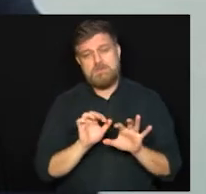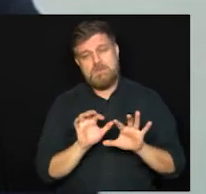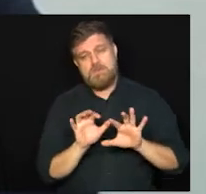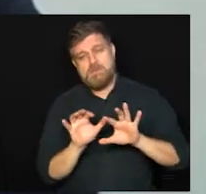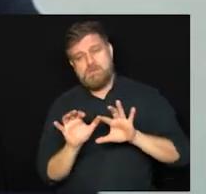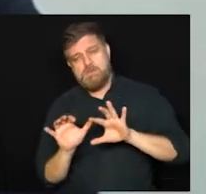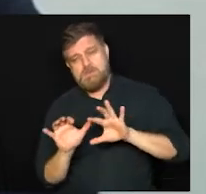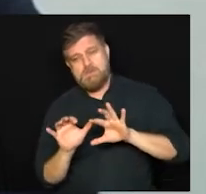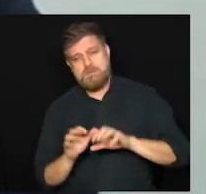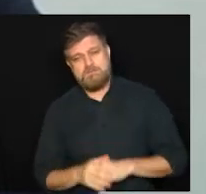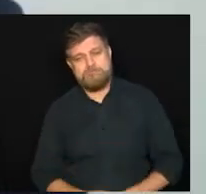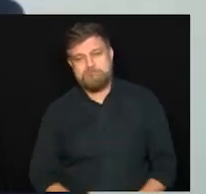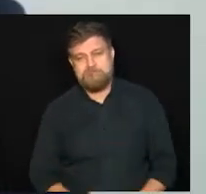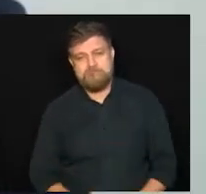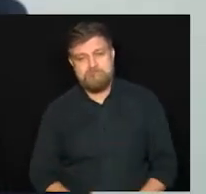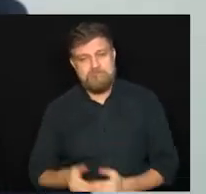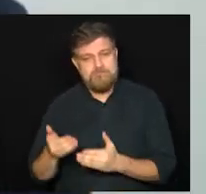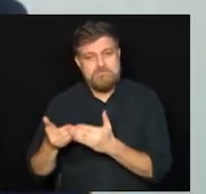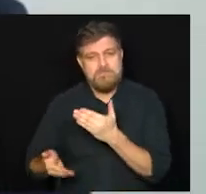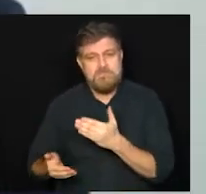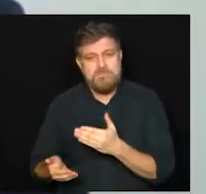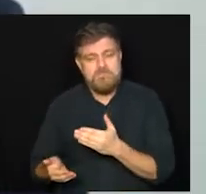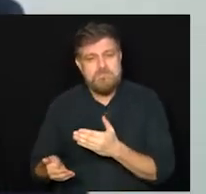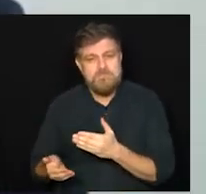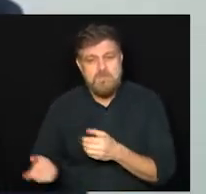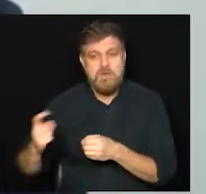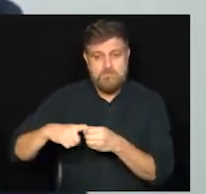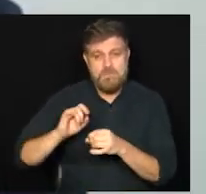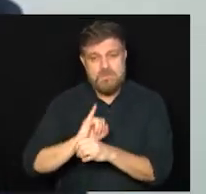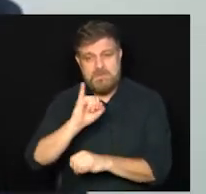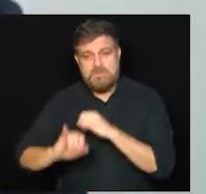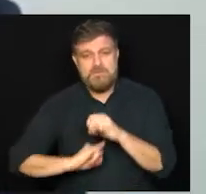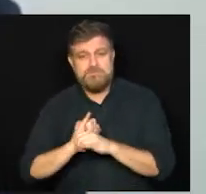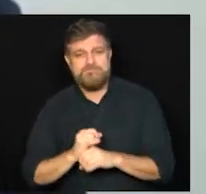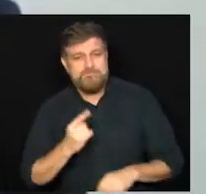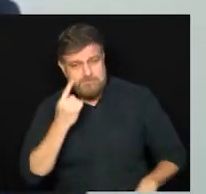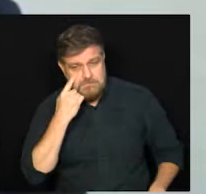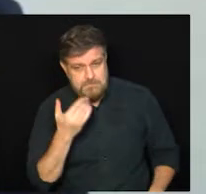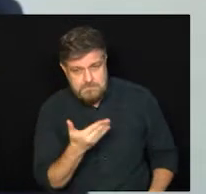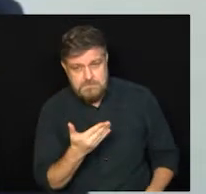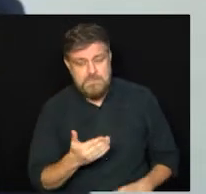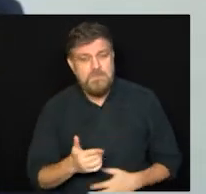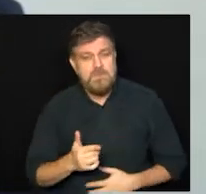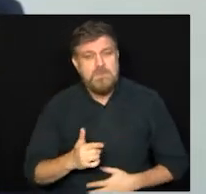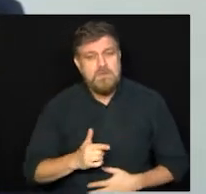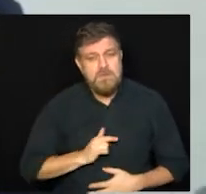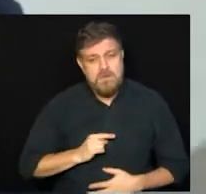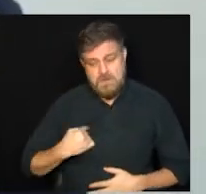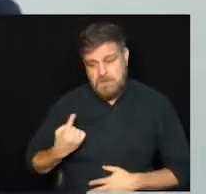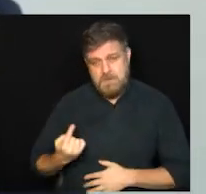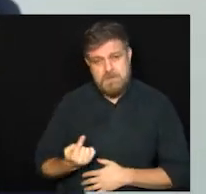responsabilidade fiscal. Até o máximo, né, de responsabilidade fiscal, mas que pelo menos a gente pegue